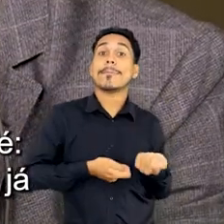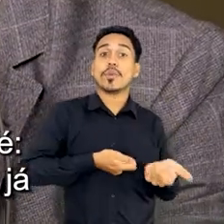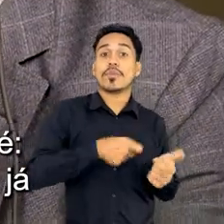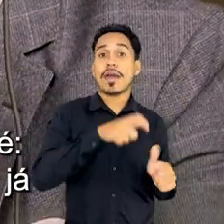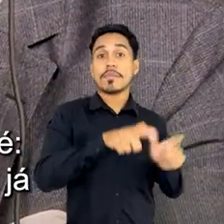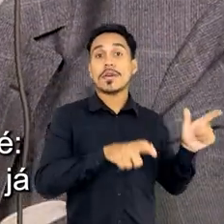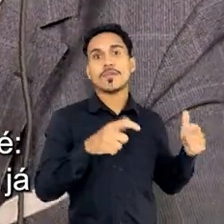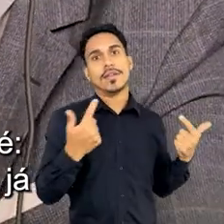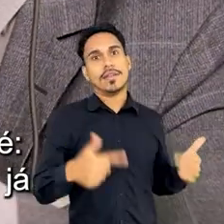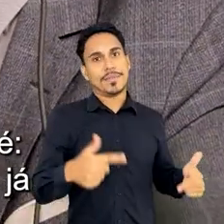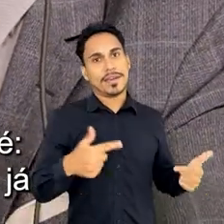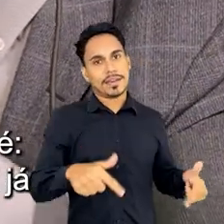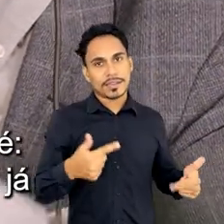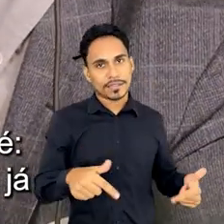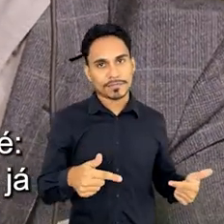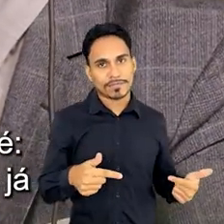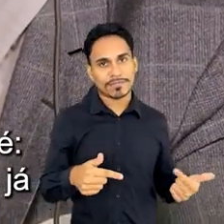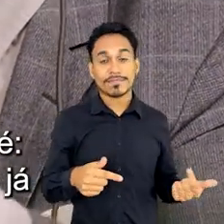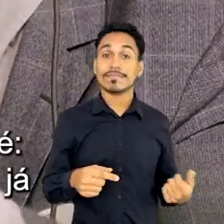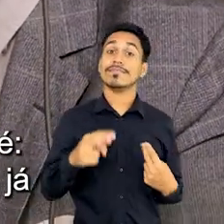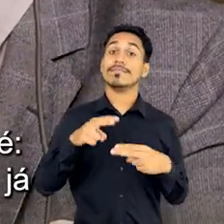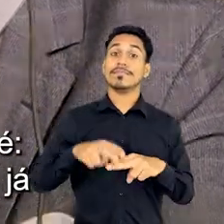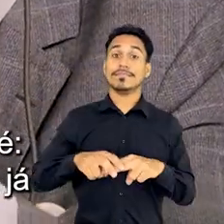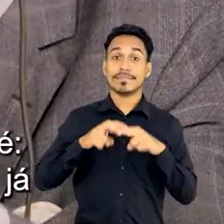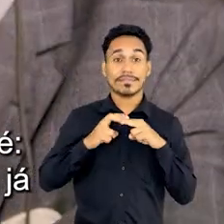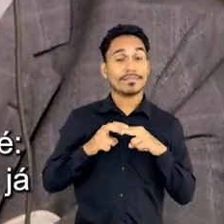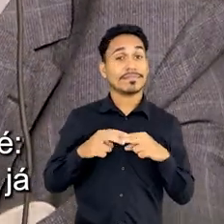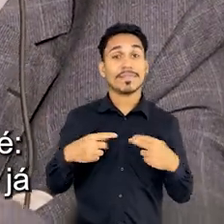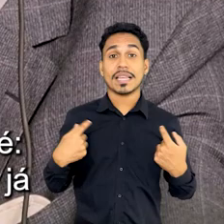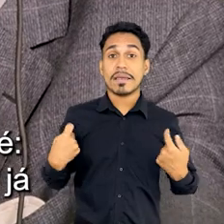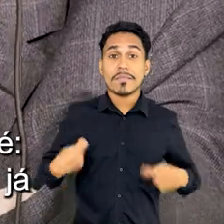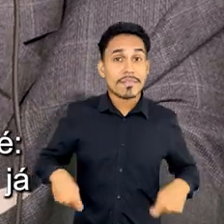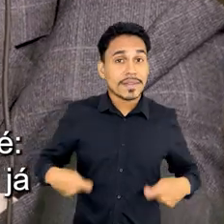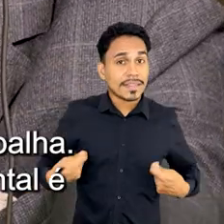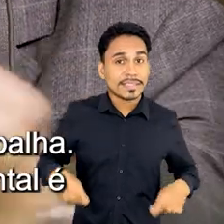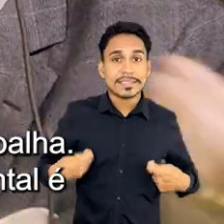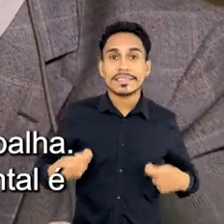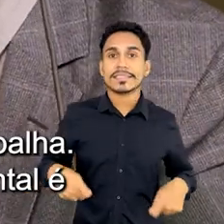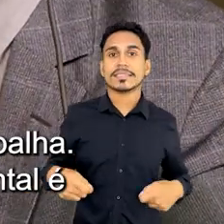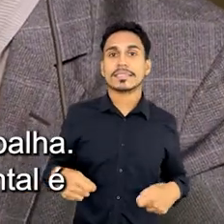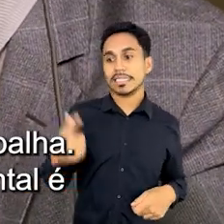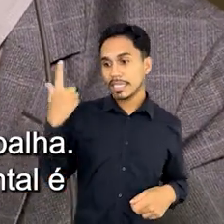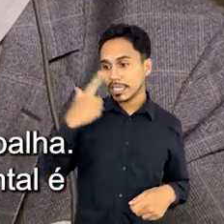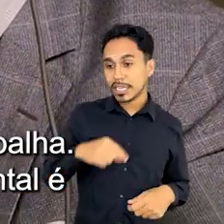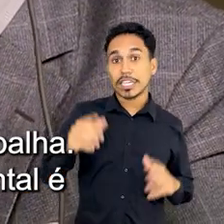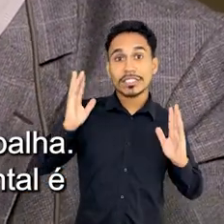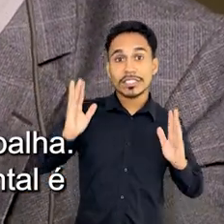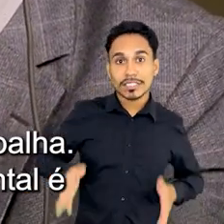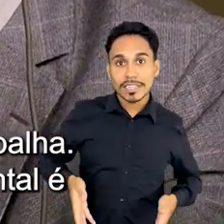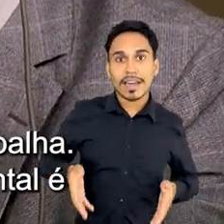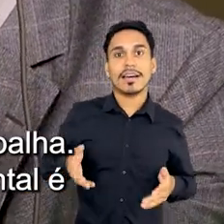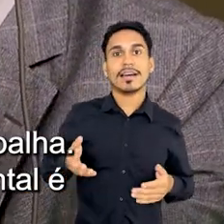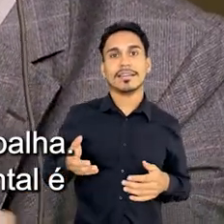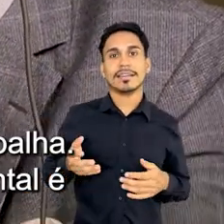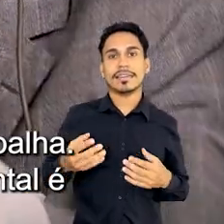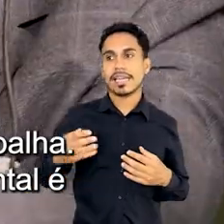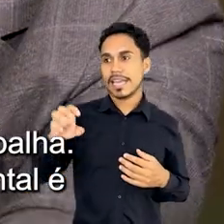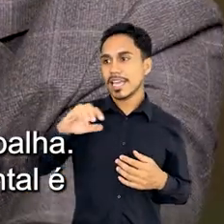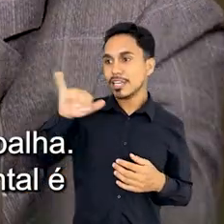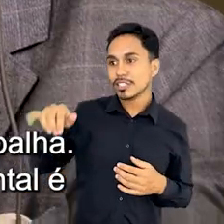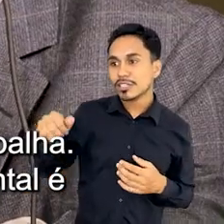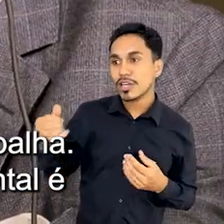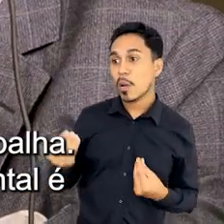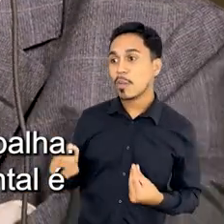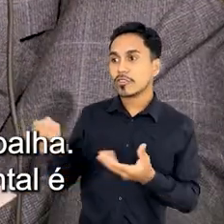quem trabalha e aí a leitura é precisamos dar a mesma condição para quem já vem do ensino fundamental na EJA